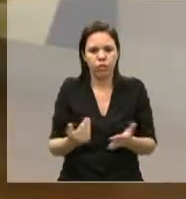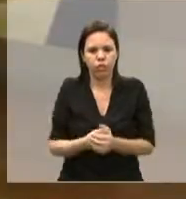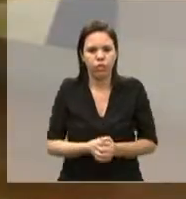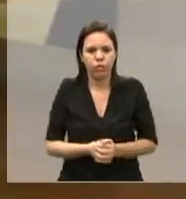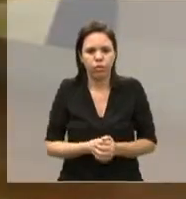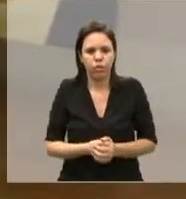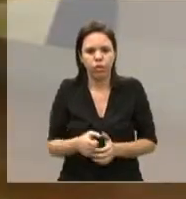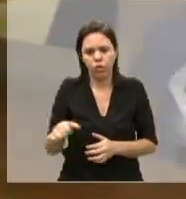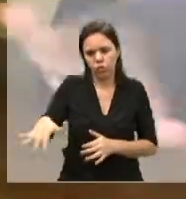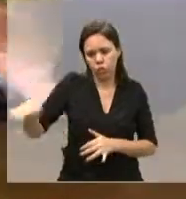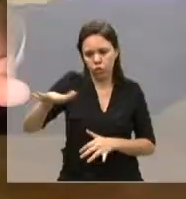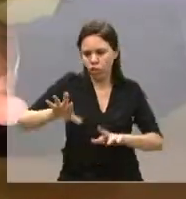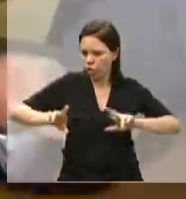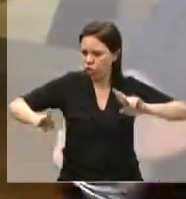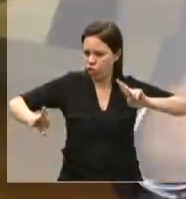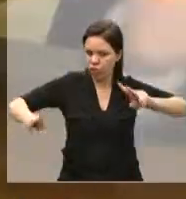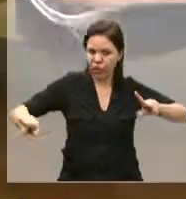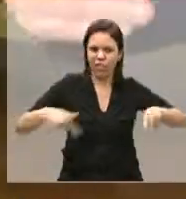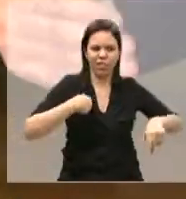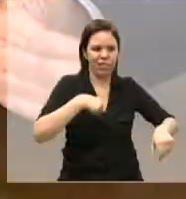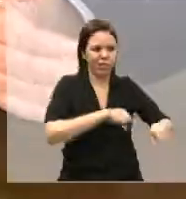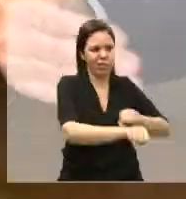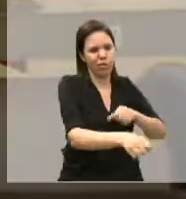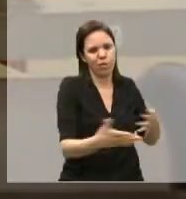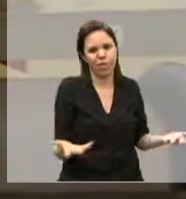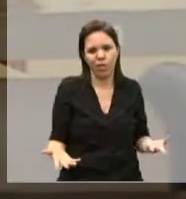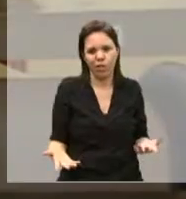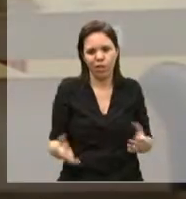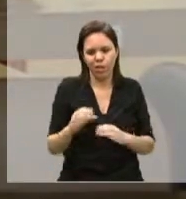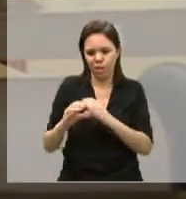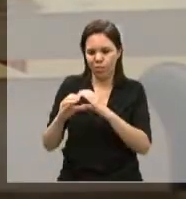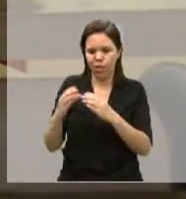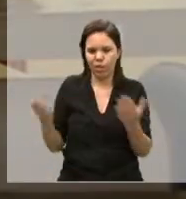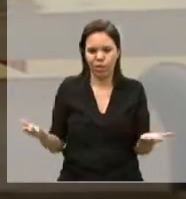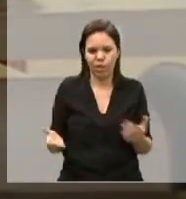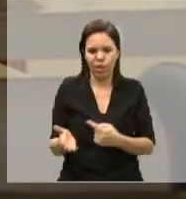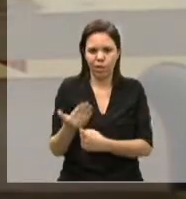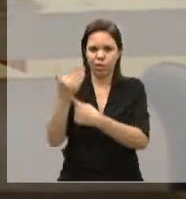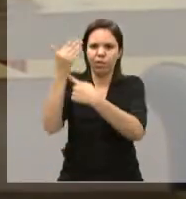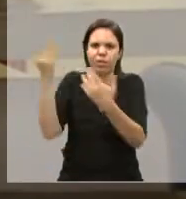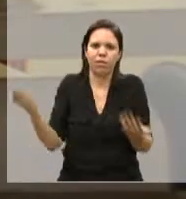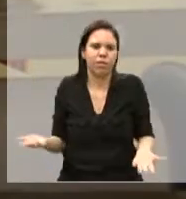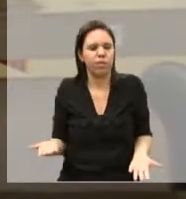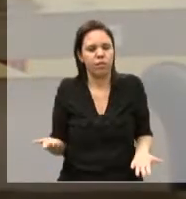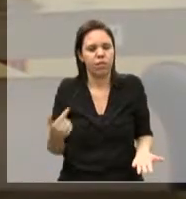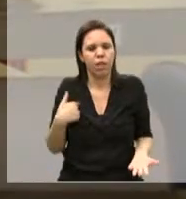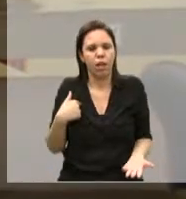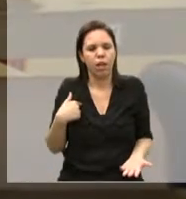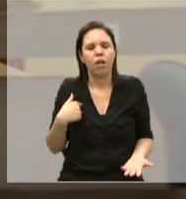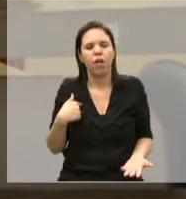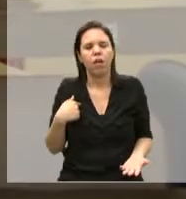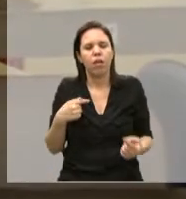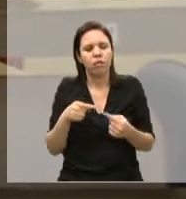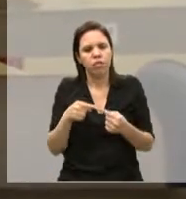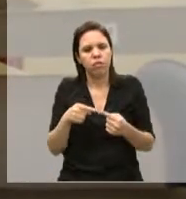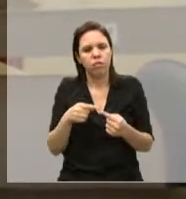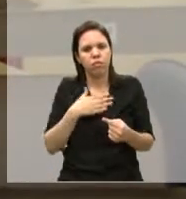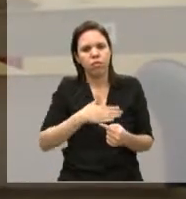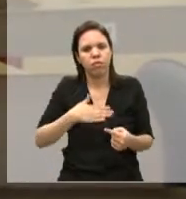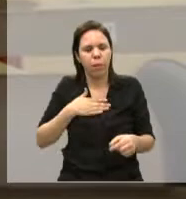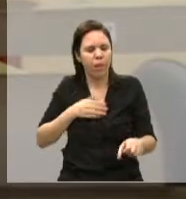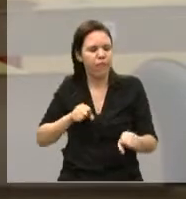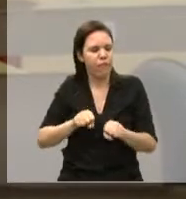você foi para um outro... Totalmente. E em telecomunicações ainda, né? Ou seja, em tecnologia. E eu identifiquei